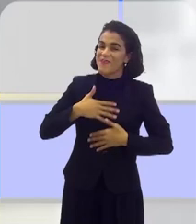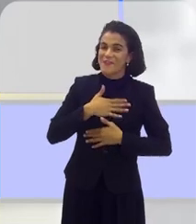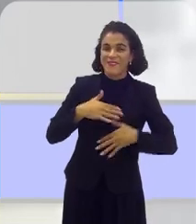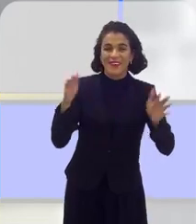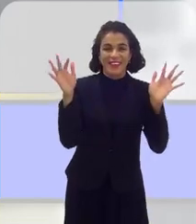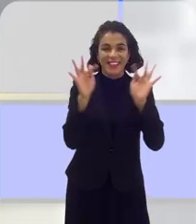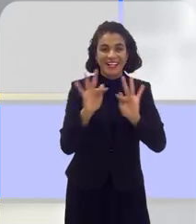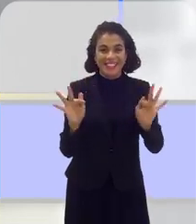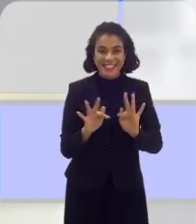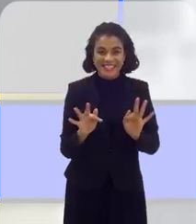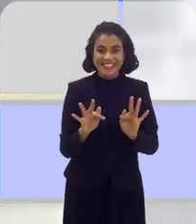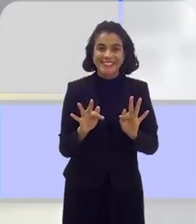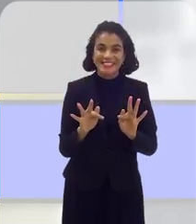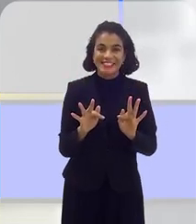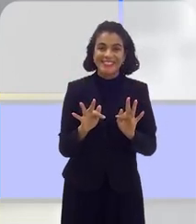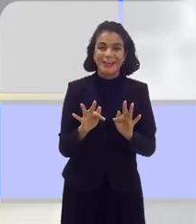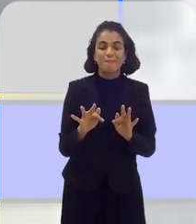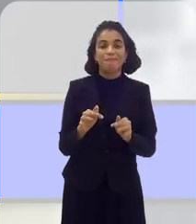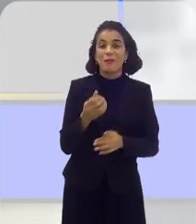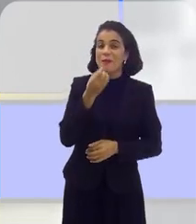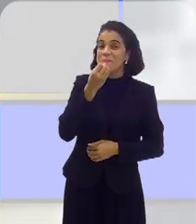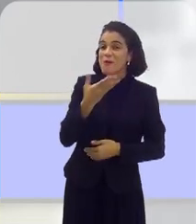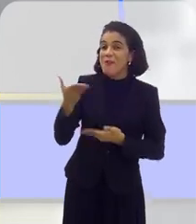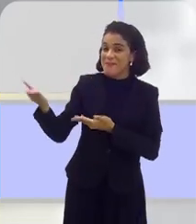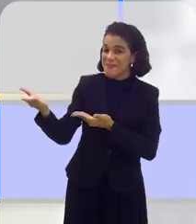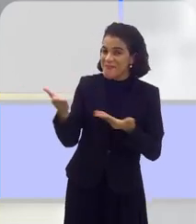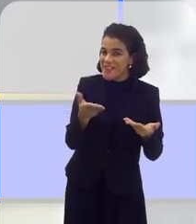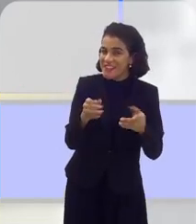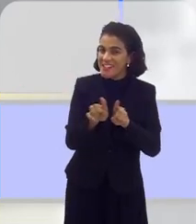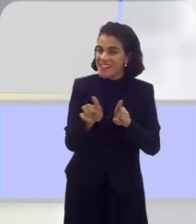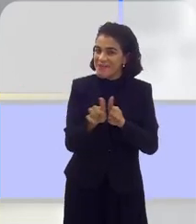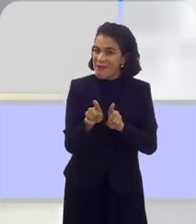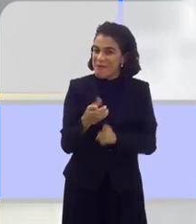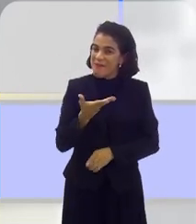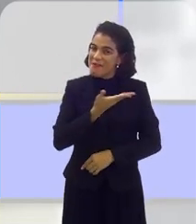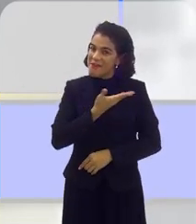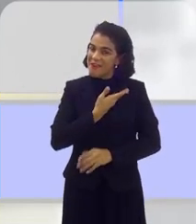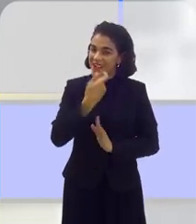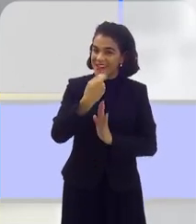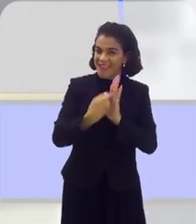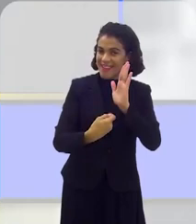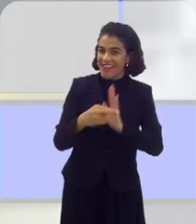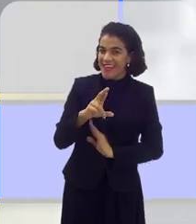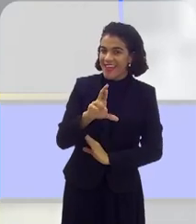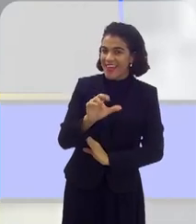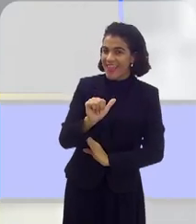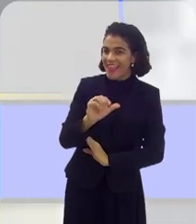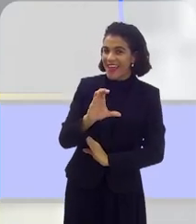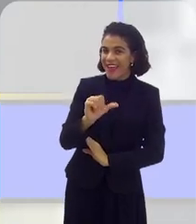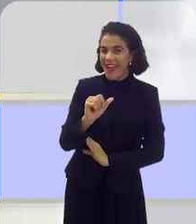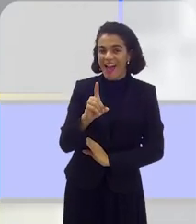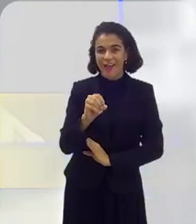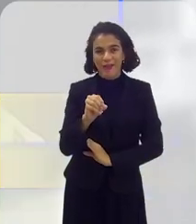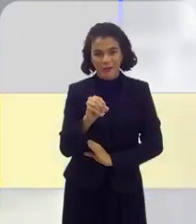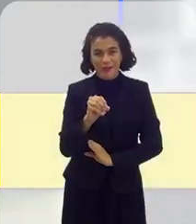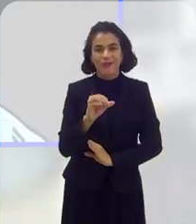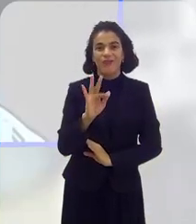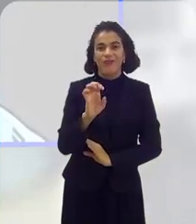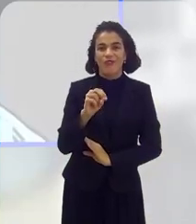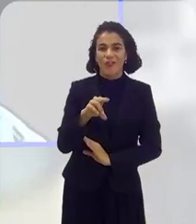feliz e dar as boas-vindas também ao meu colega escritor Ricardo Fonseca.